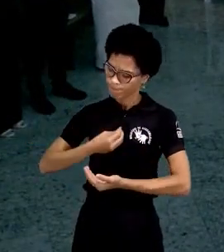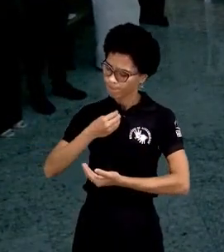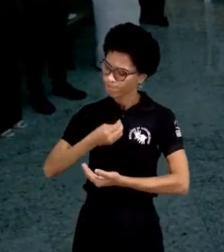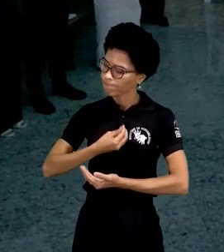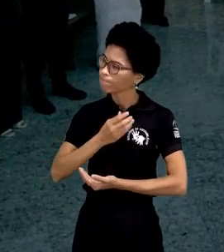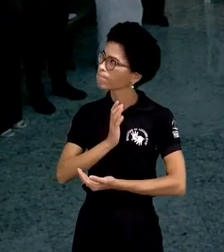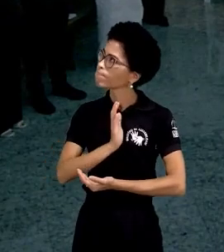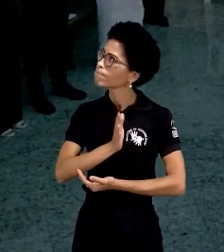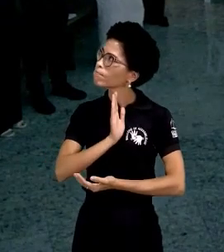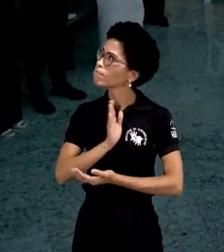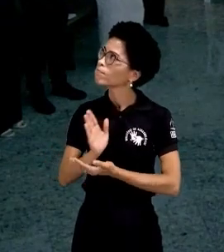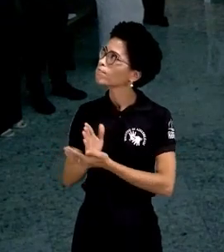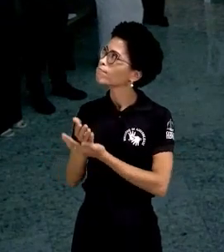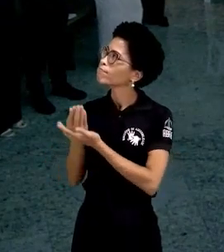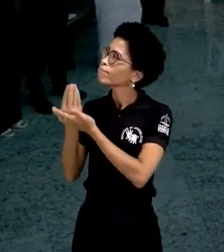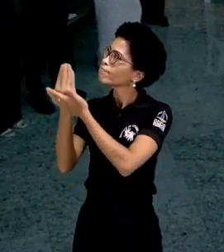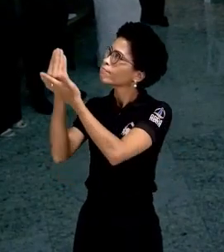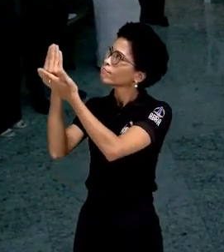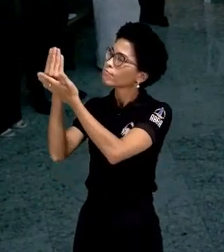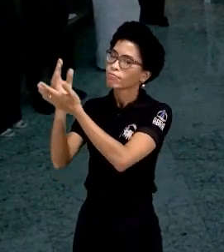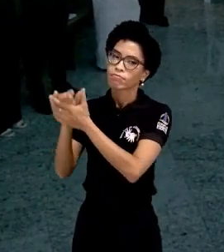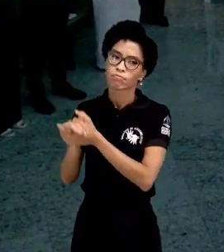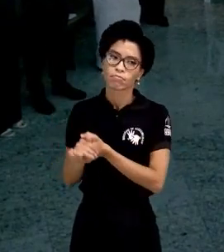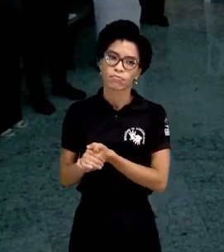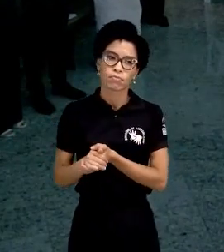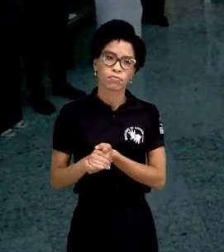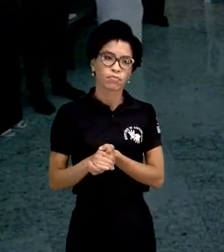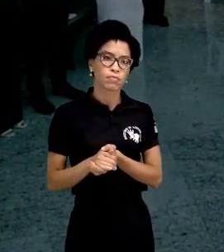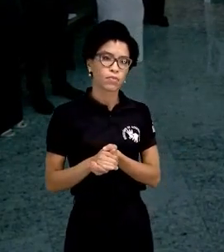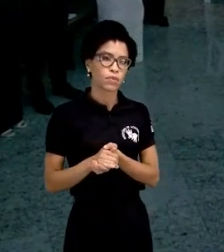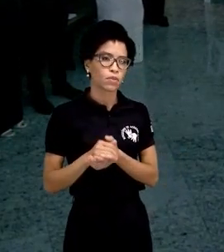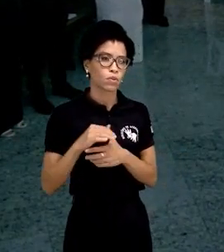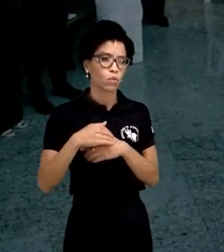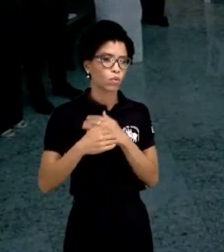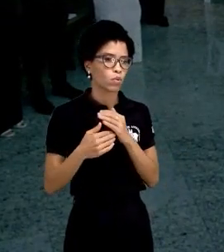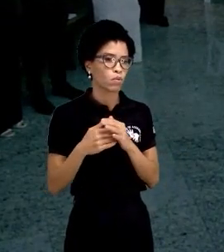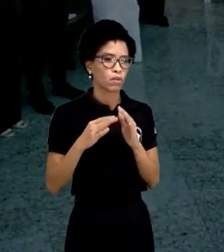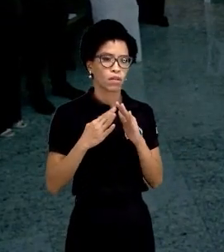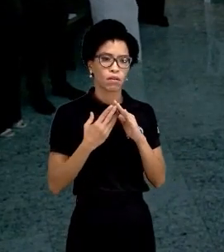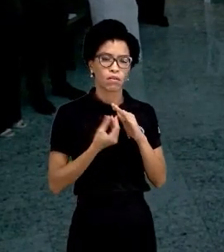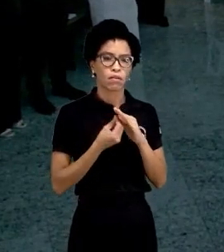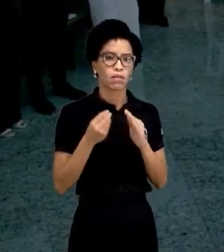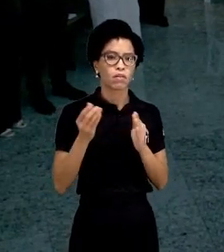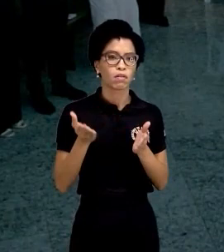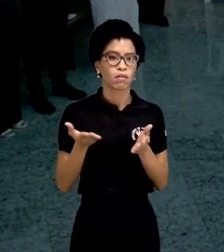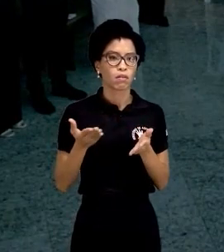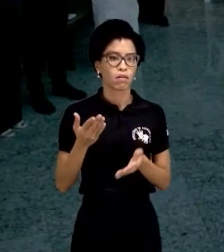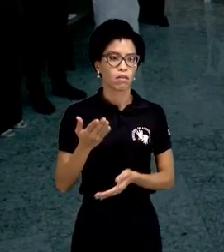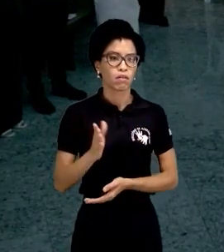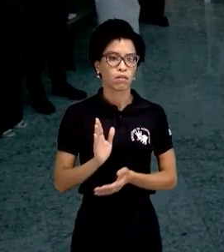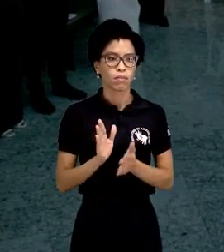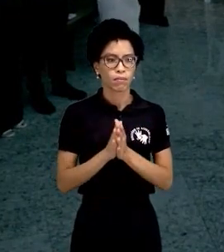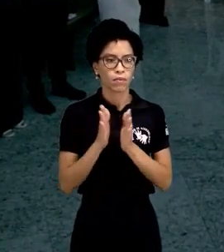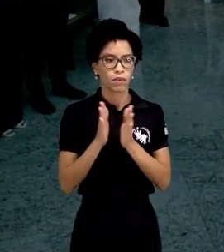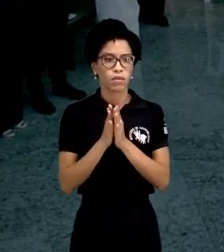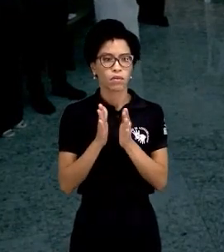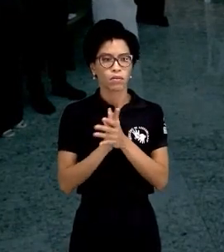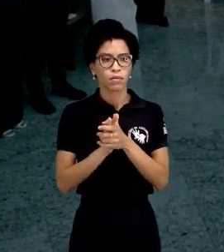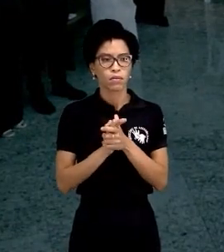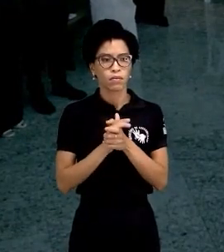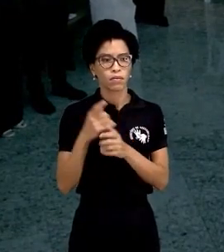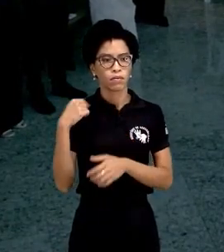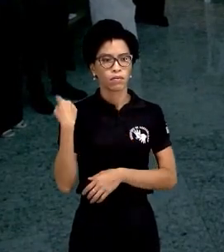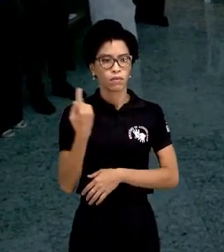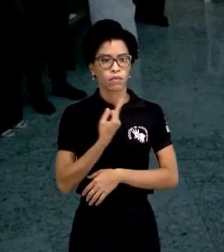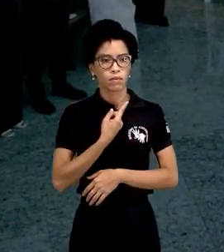Jesus. Em seguida, nós cantaremos essa música como uma oração ao Senhor. E vamos sair daqui gratos, porque Ele mais uma vez nos